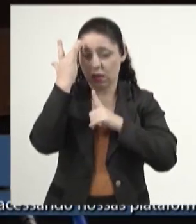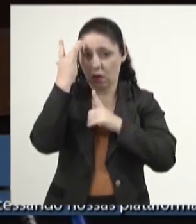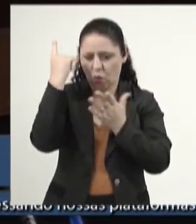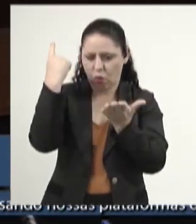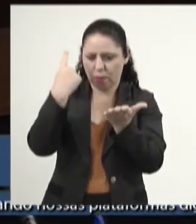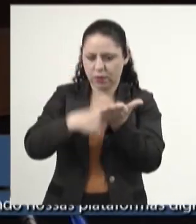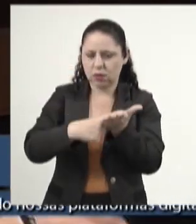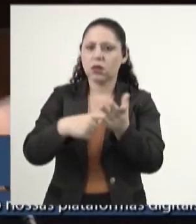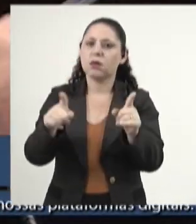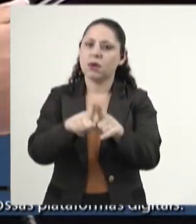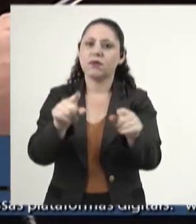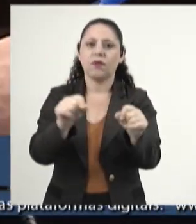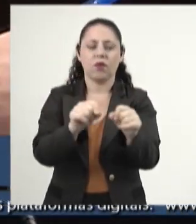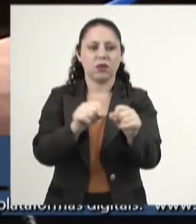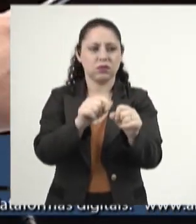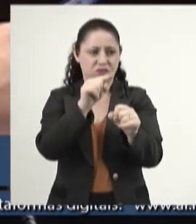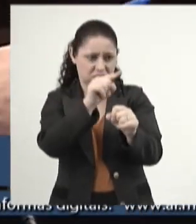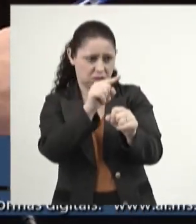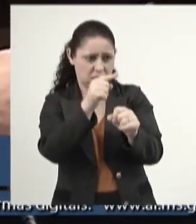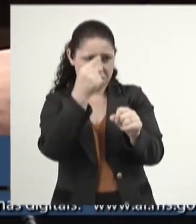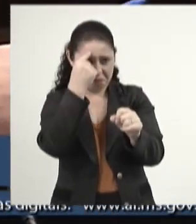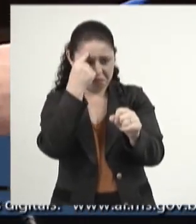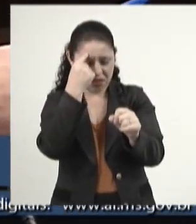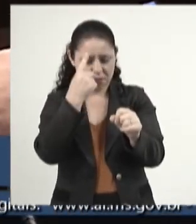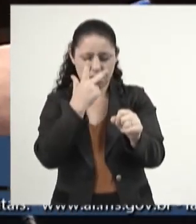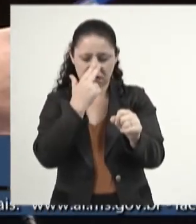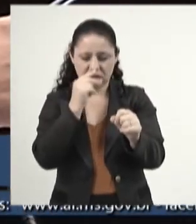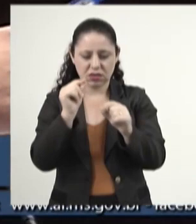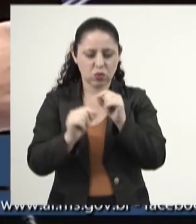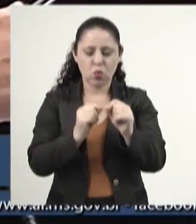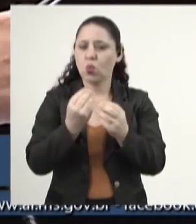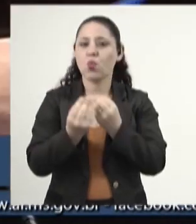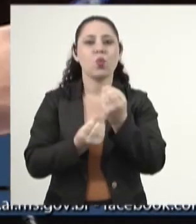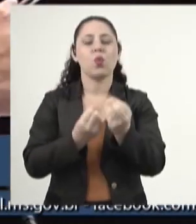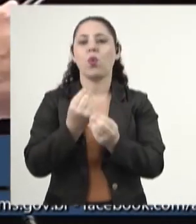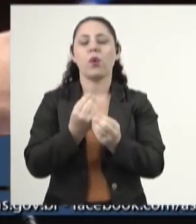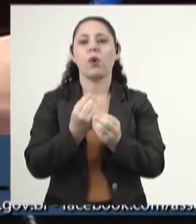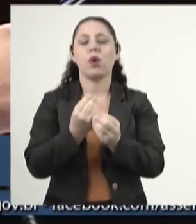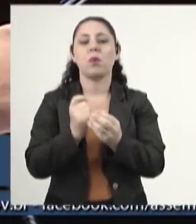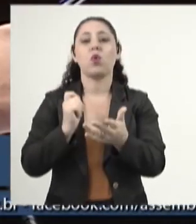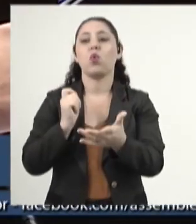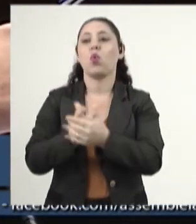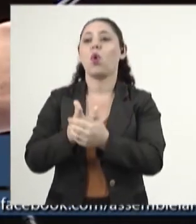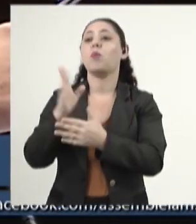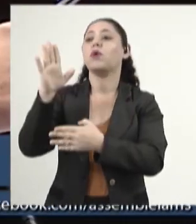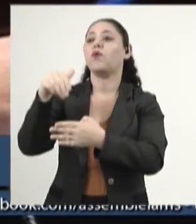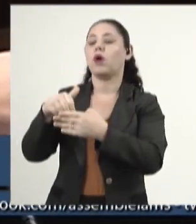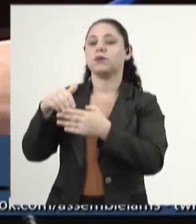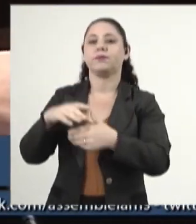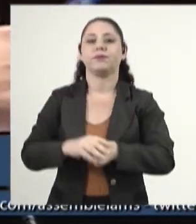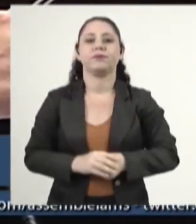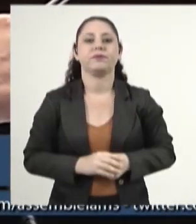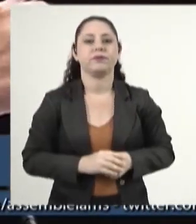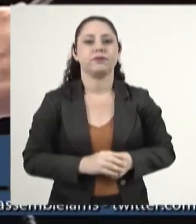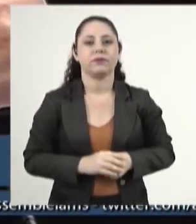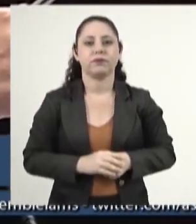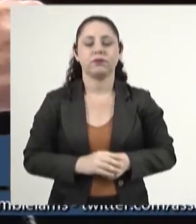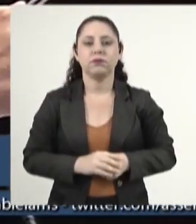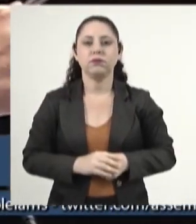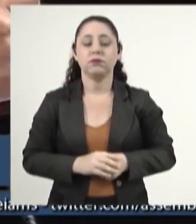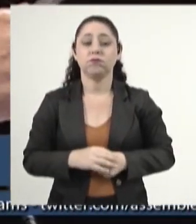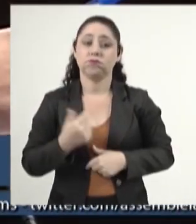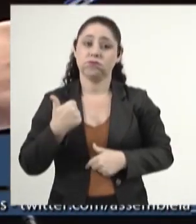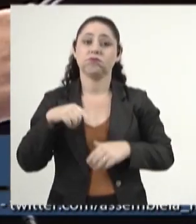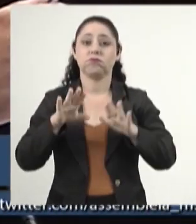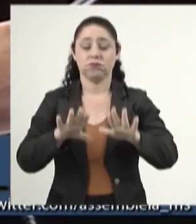compromisso também faz isso, V. Exª trata isso como uma compra de votos. Nós vamos